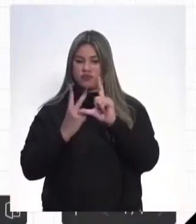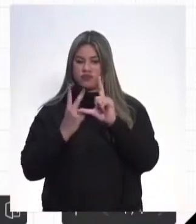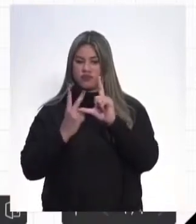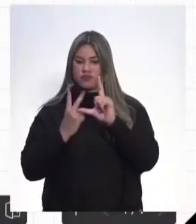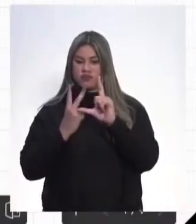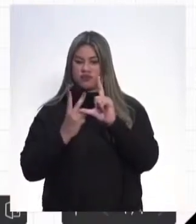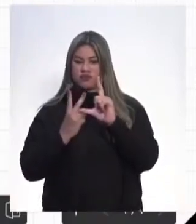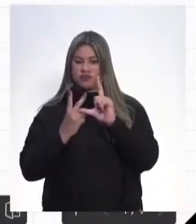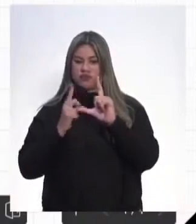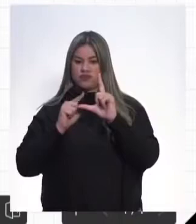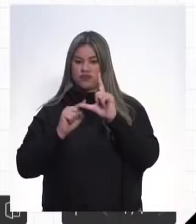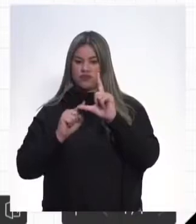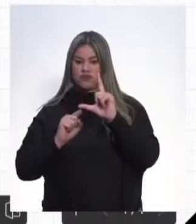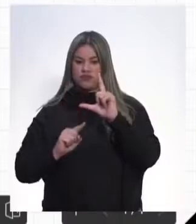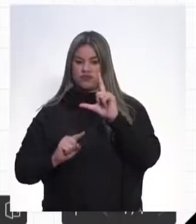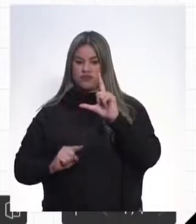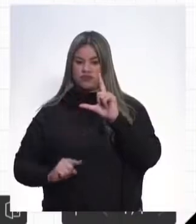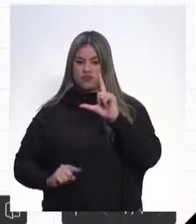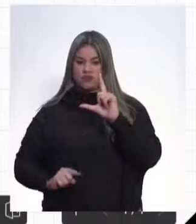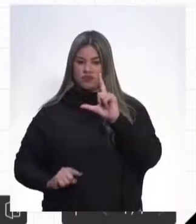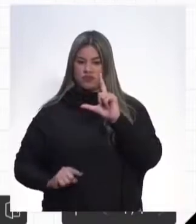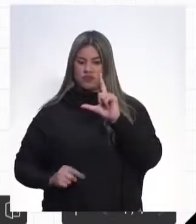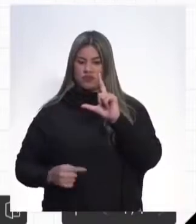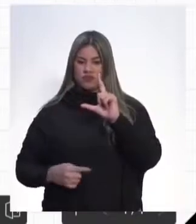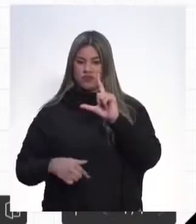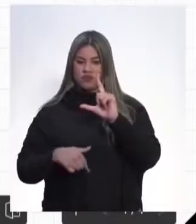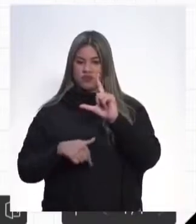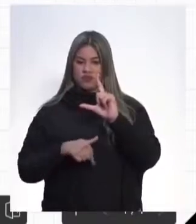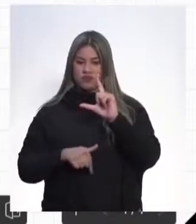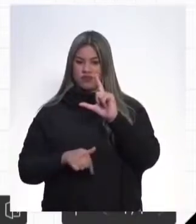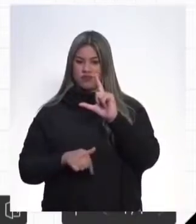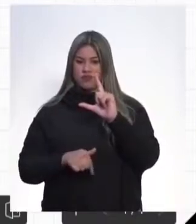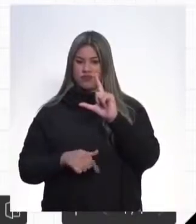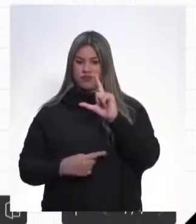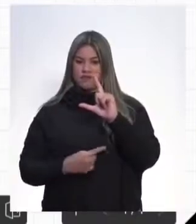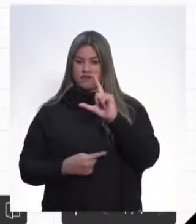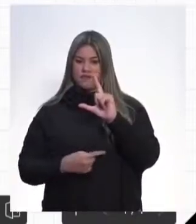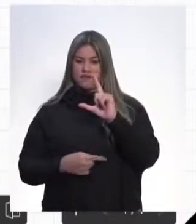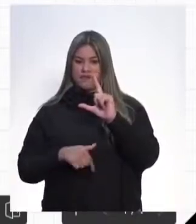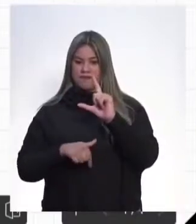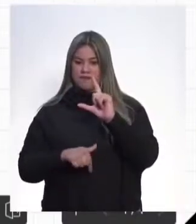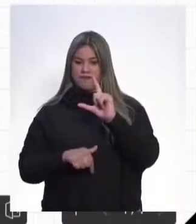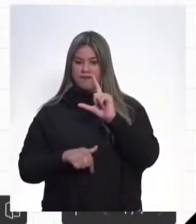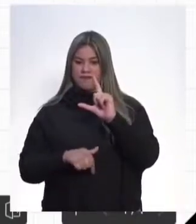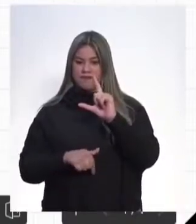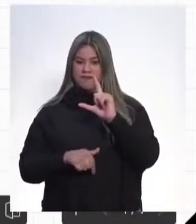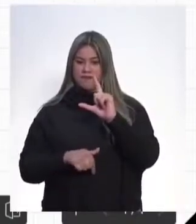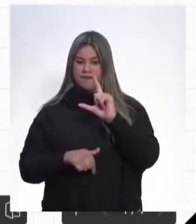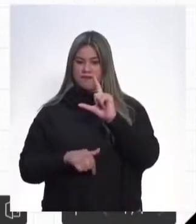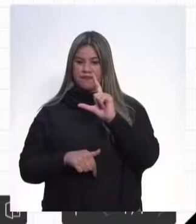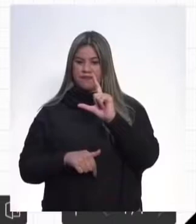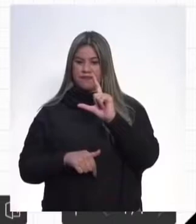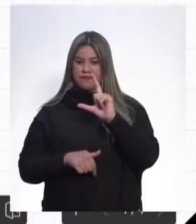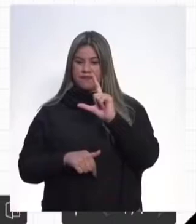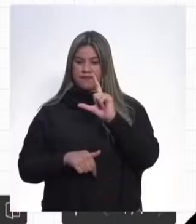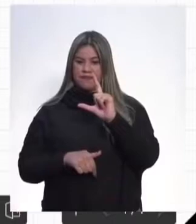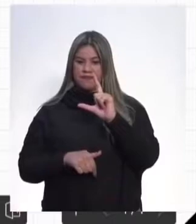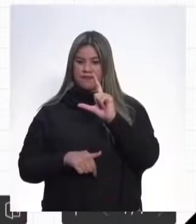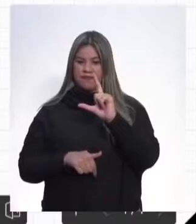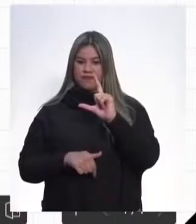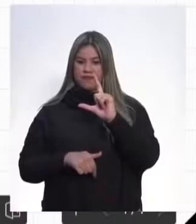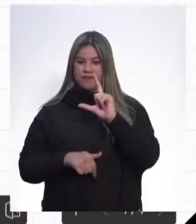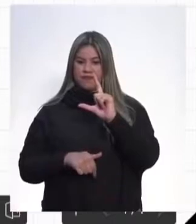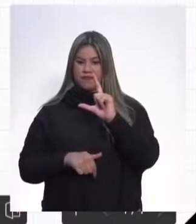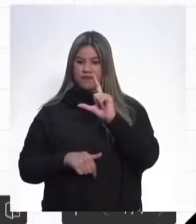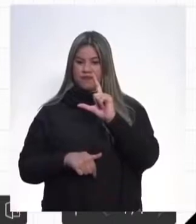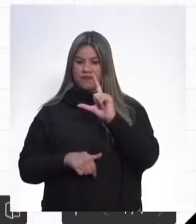positivo. Vou descer quantas casas até o y? 7. Que é o